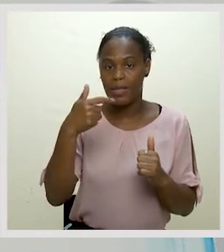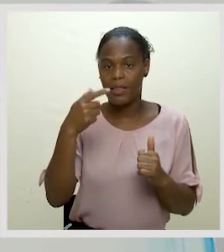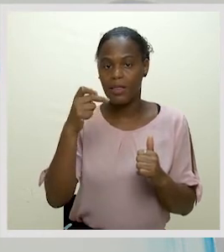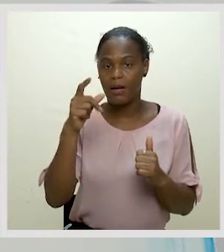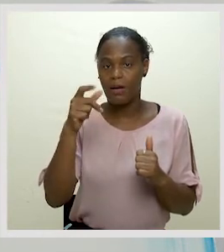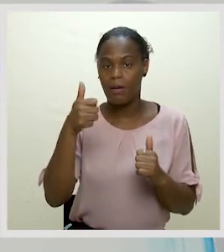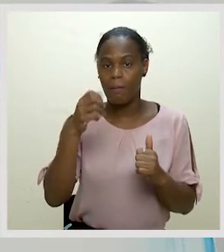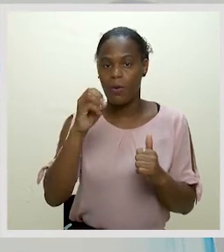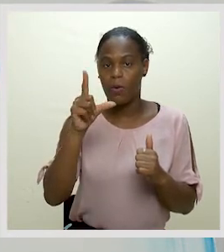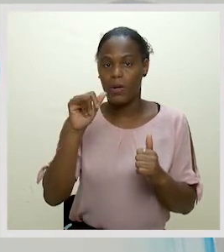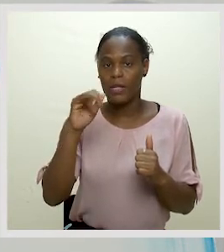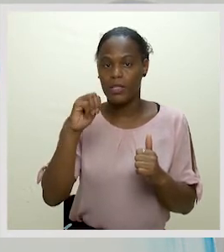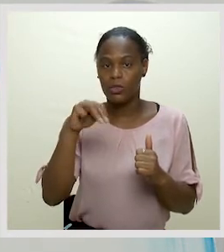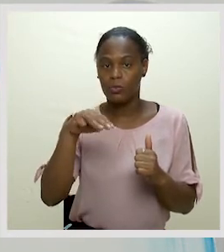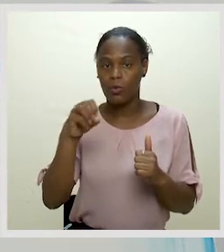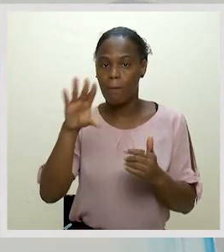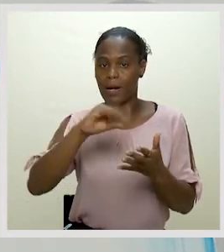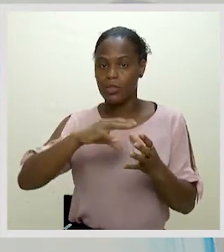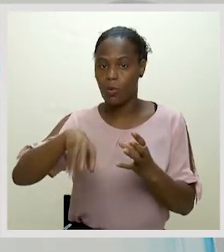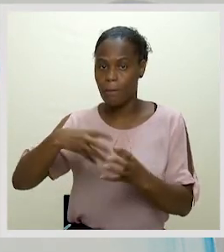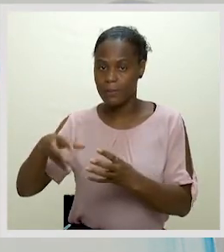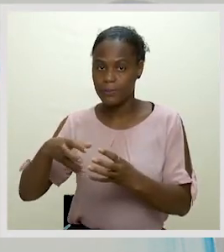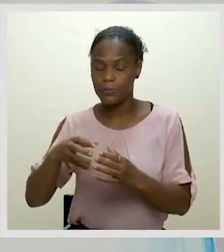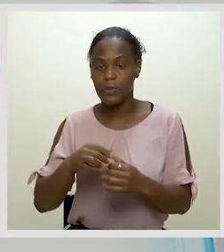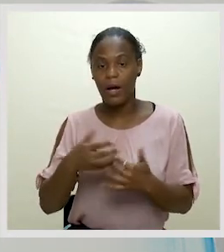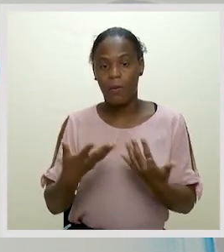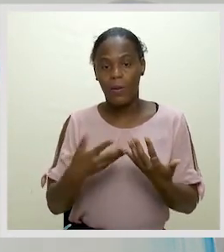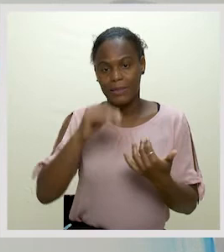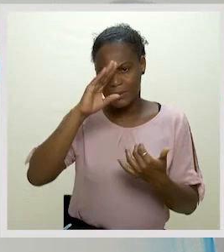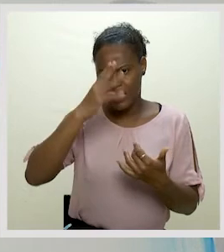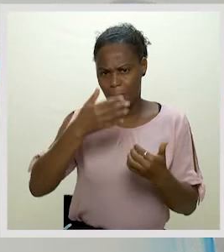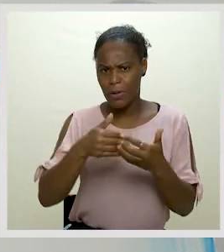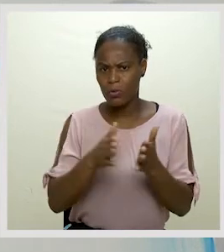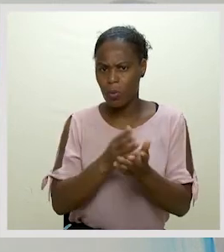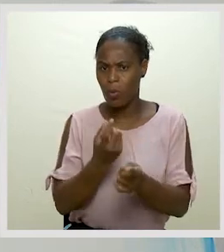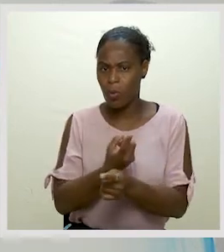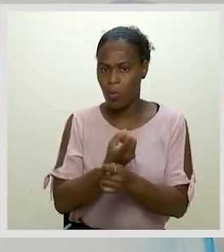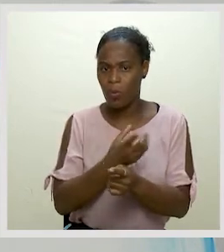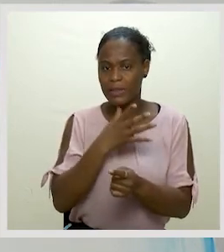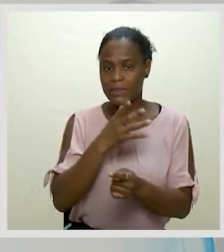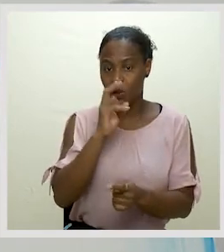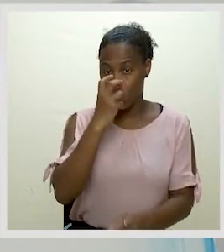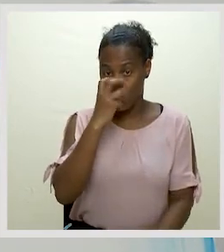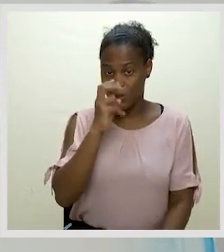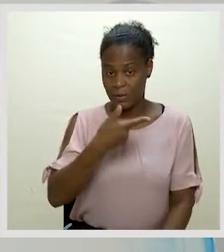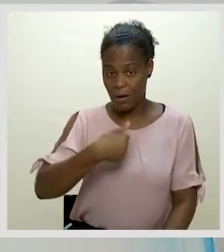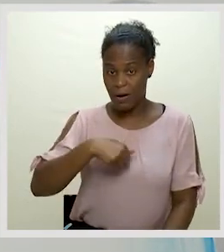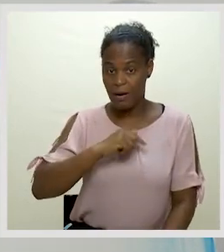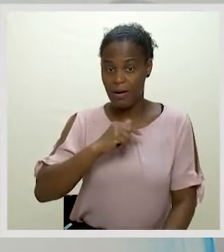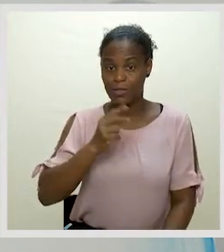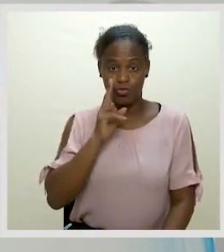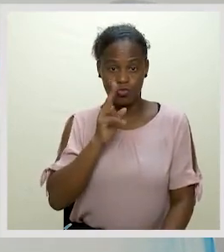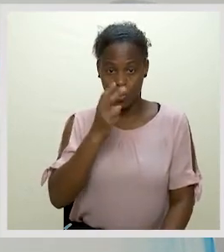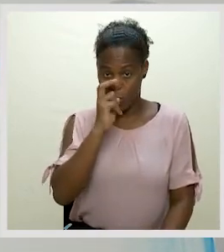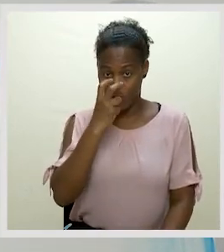metabolismo mais complexo. Sabendo de tudo isto, que é uma curiosidade